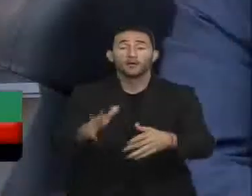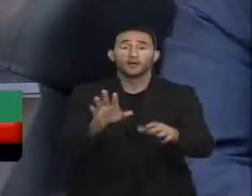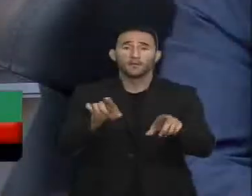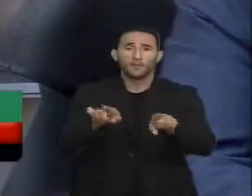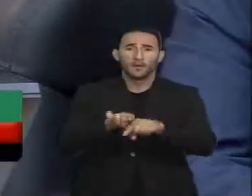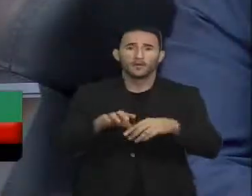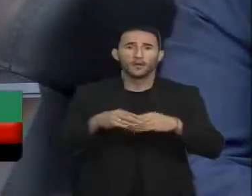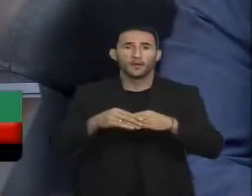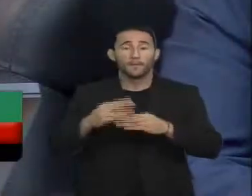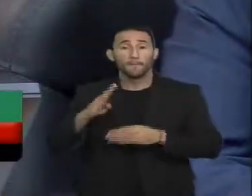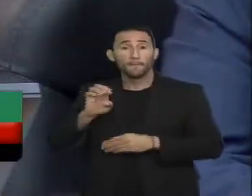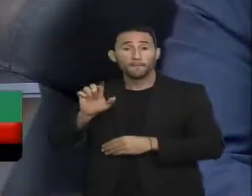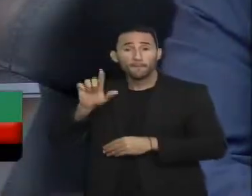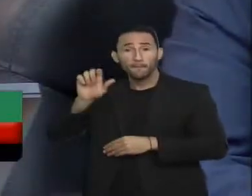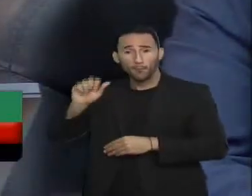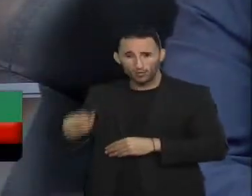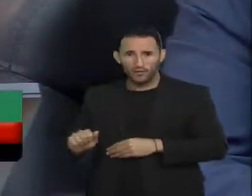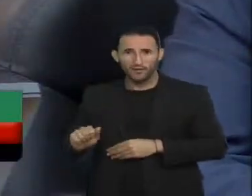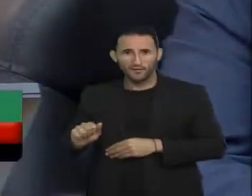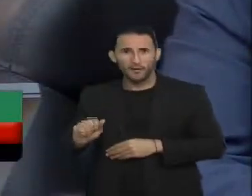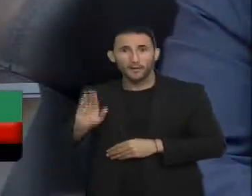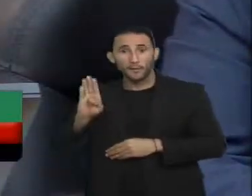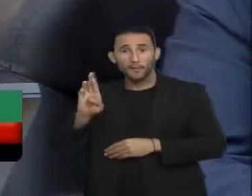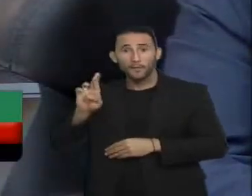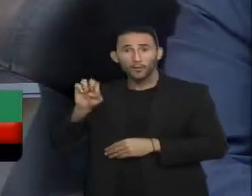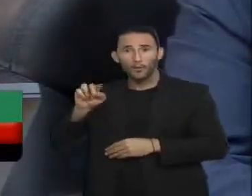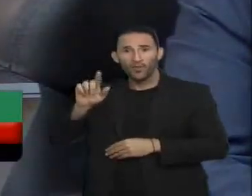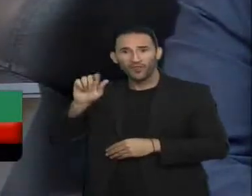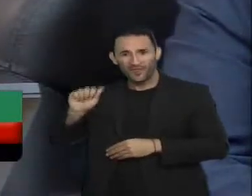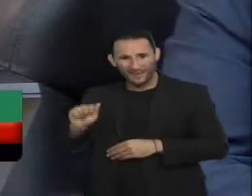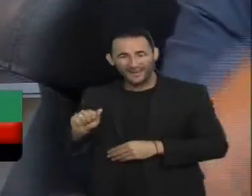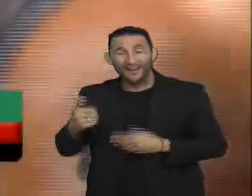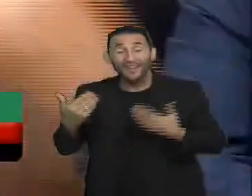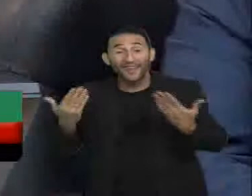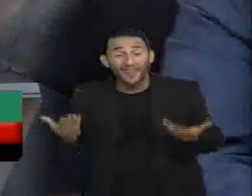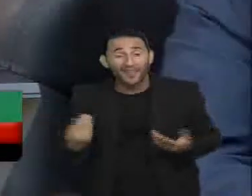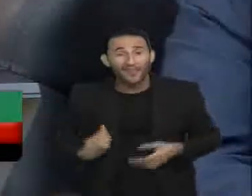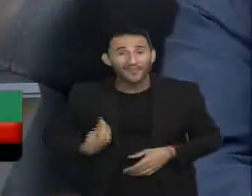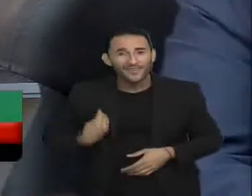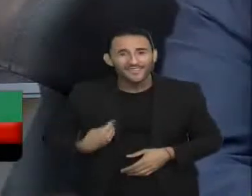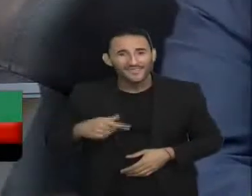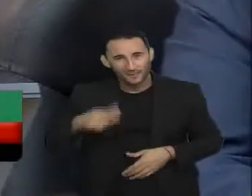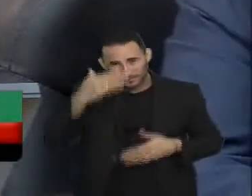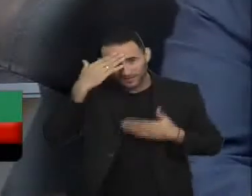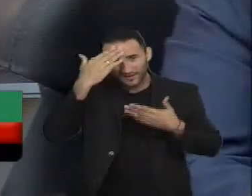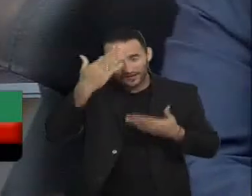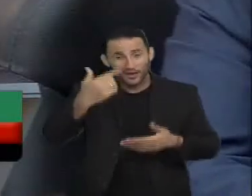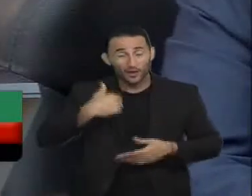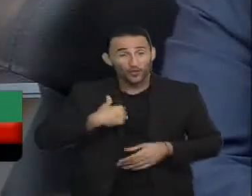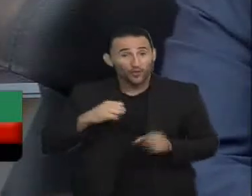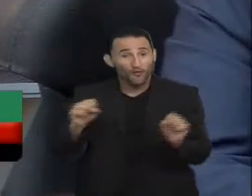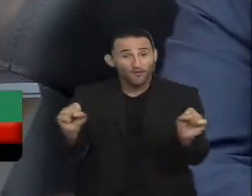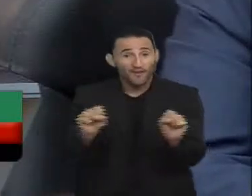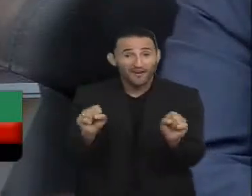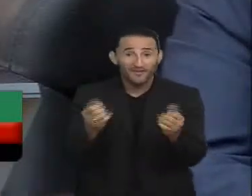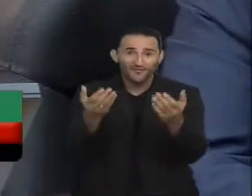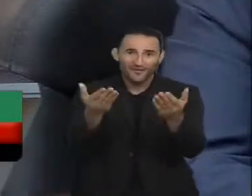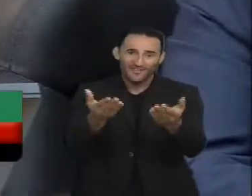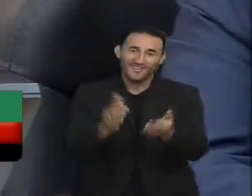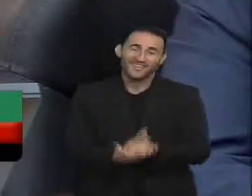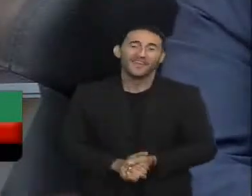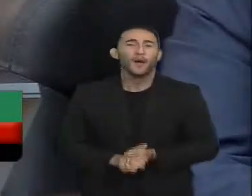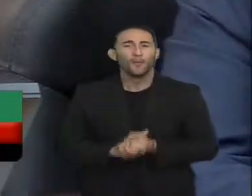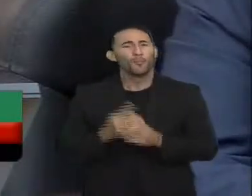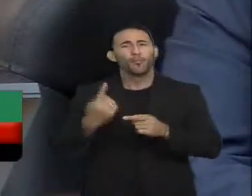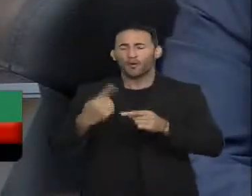Bruna Corredora. Né? Cadê a Bruninha? Bruna, muito obrigado. Sou seu fã de carteirinha pelo